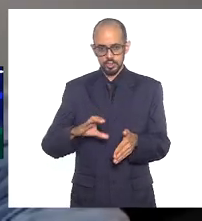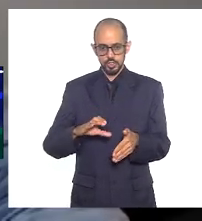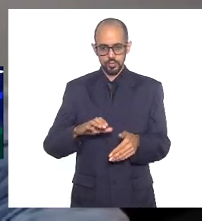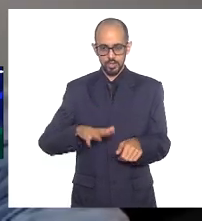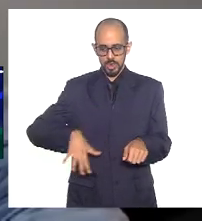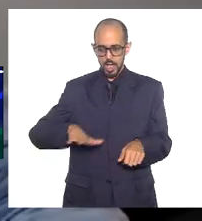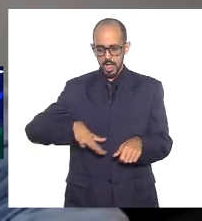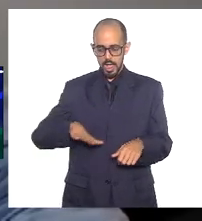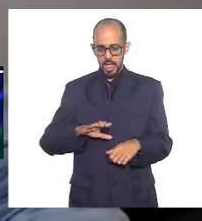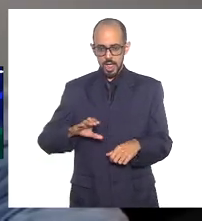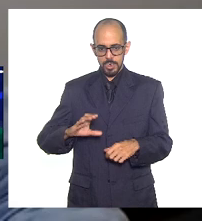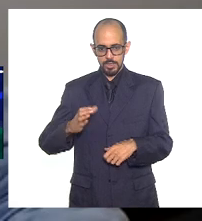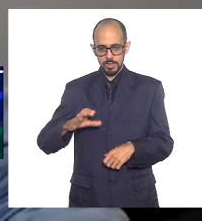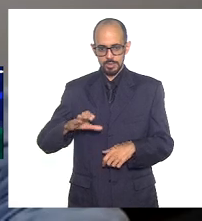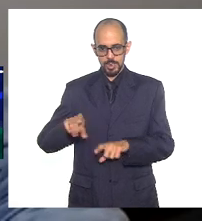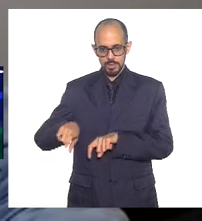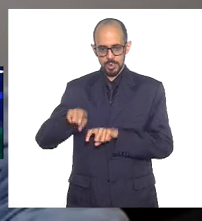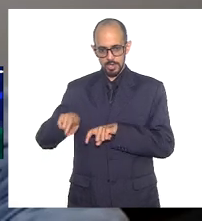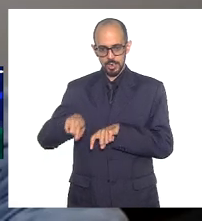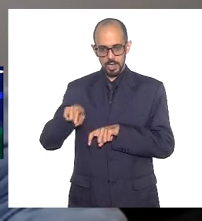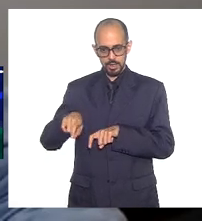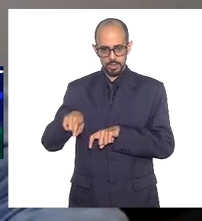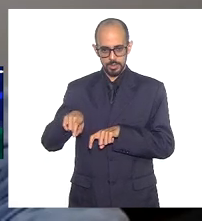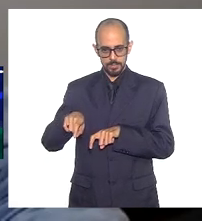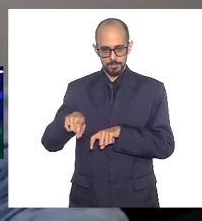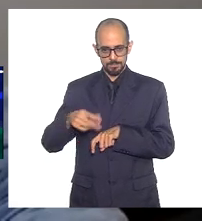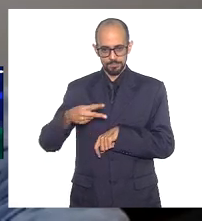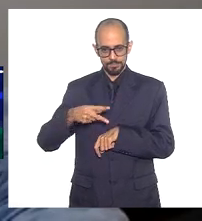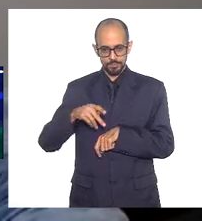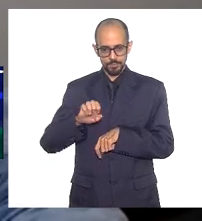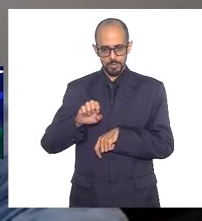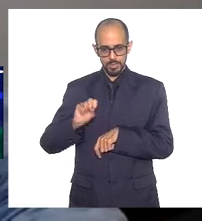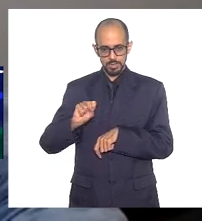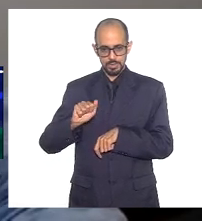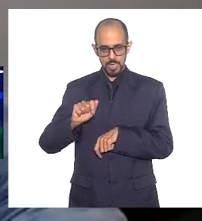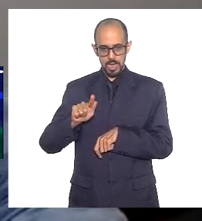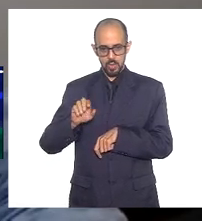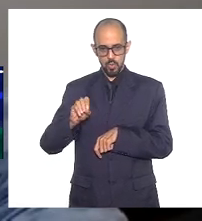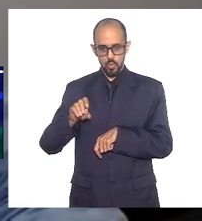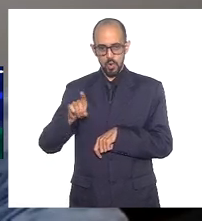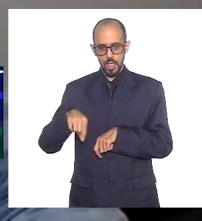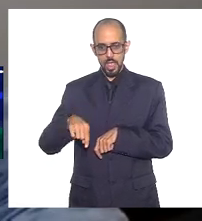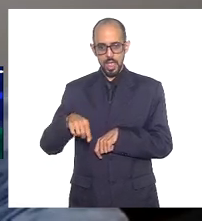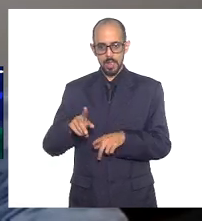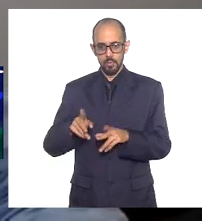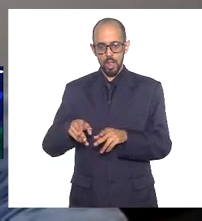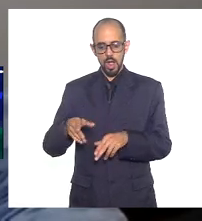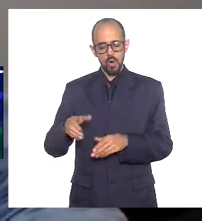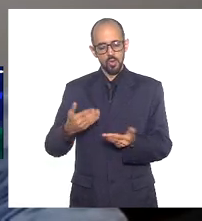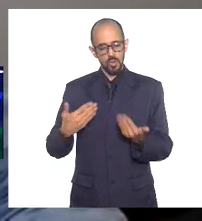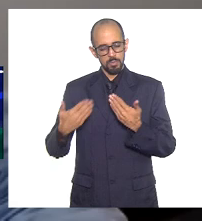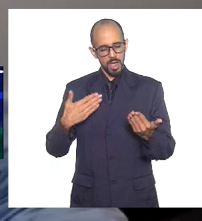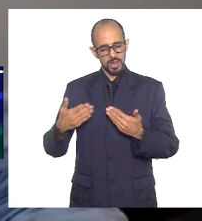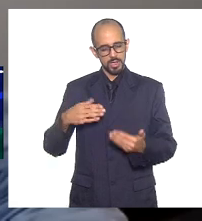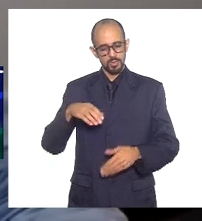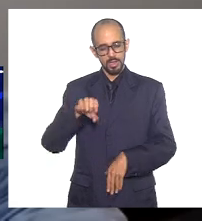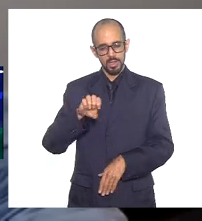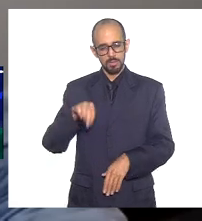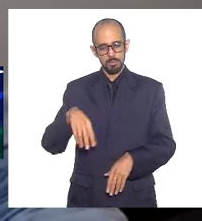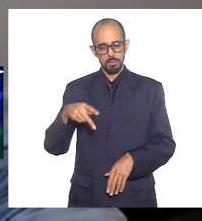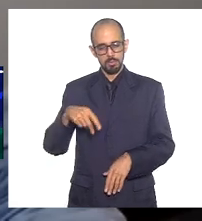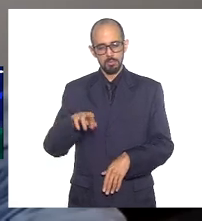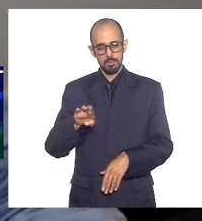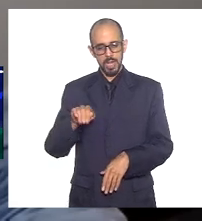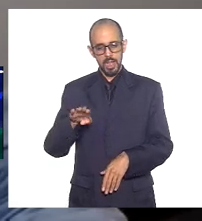das ciências agrárias na verdade a PESAGRO é a nossa embrapa estadual então quero cumprimentar o deputado Flávio Deputado Eleomar